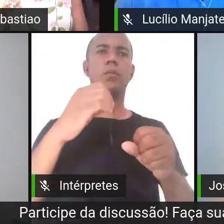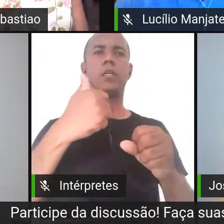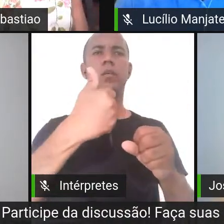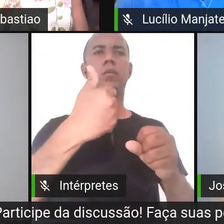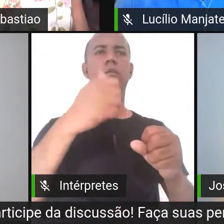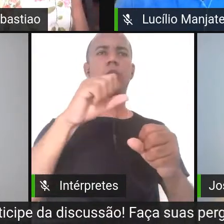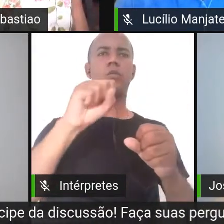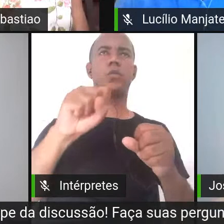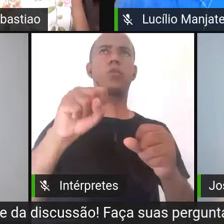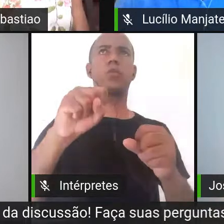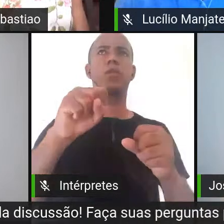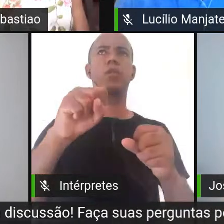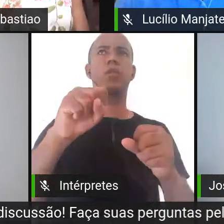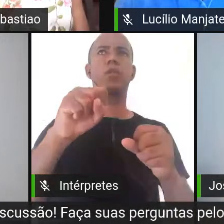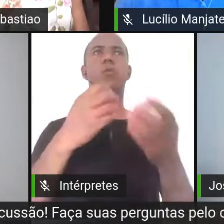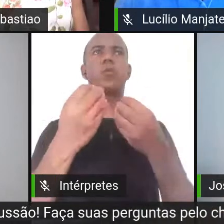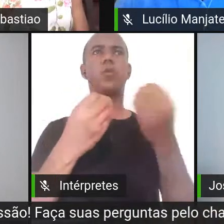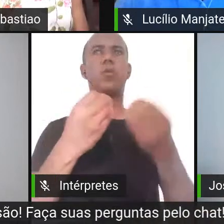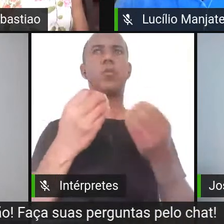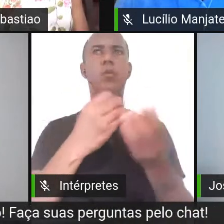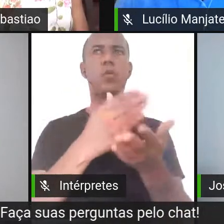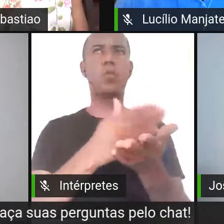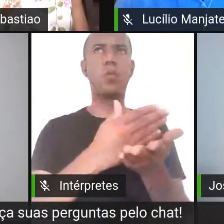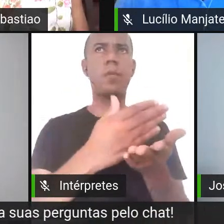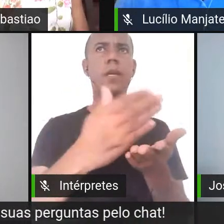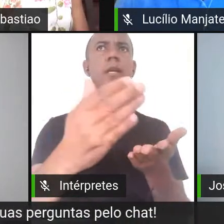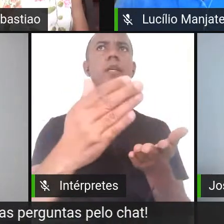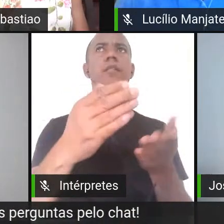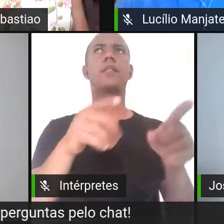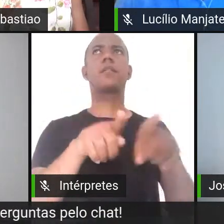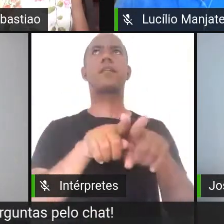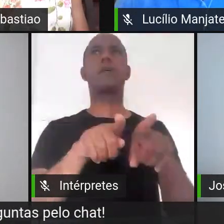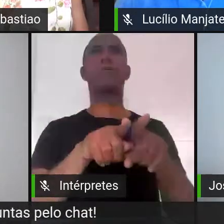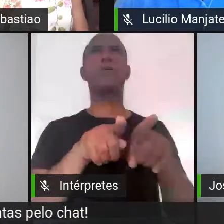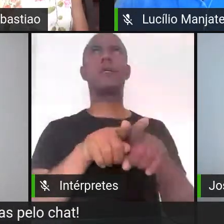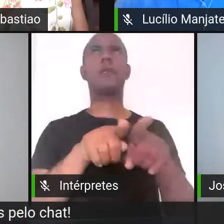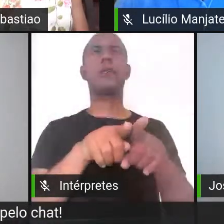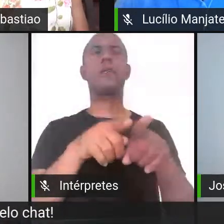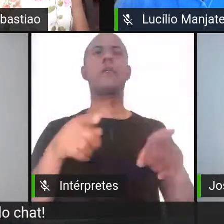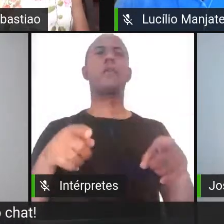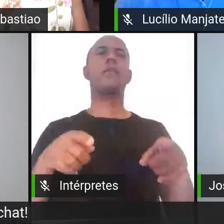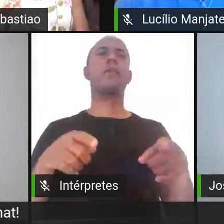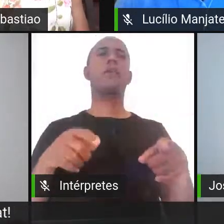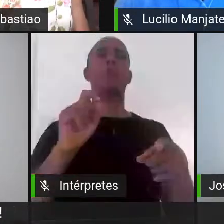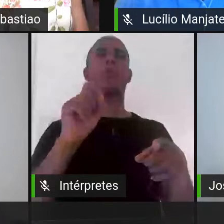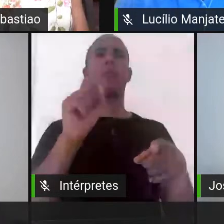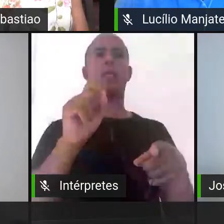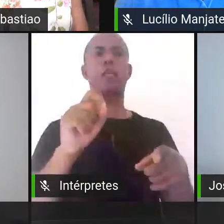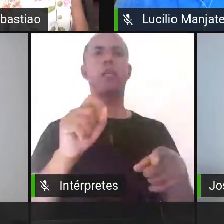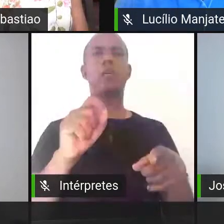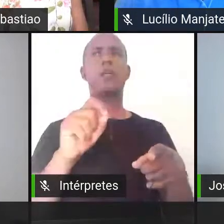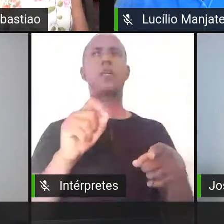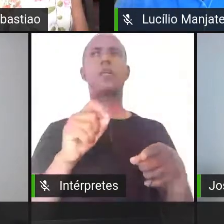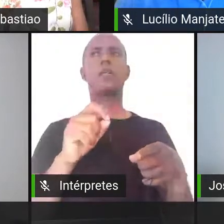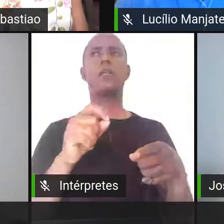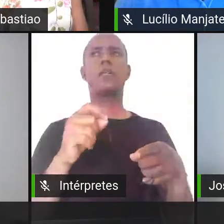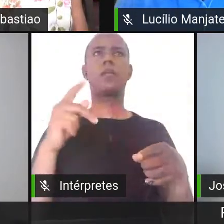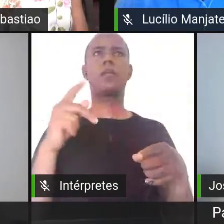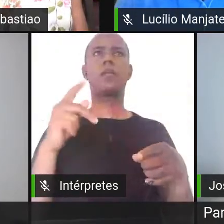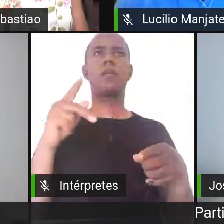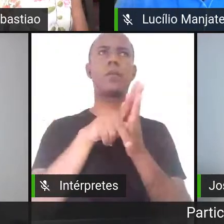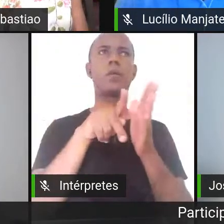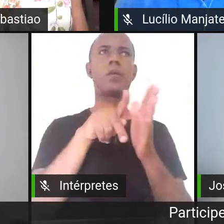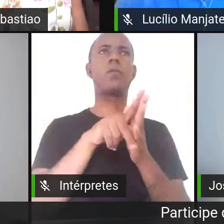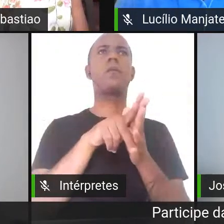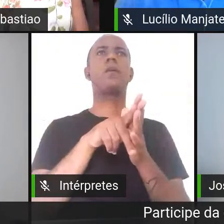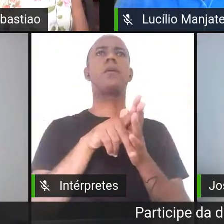Moçambique. Portanto, esse fenómeno social deu origem ou influenciou esta minha quarta obra literária. Eu não sei